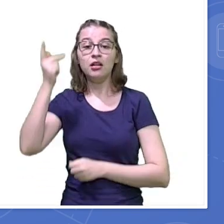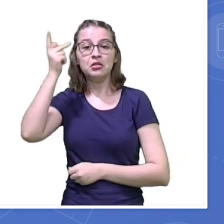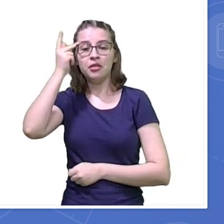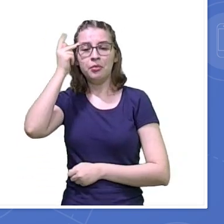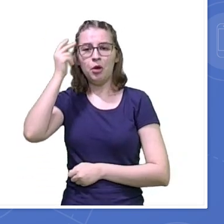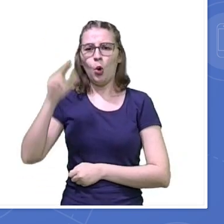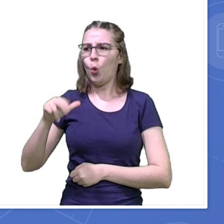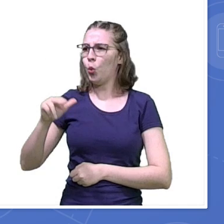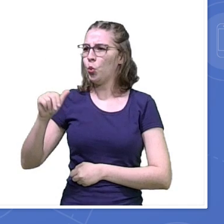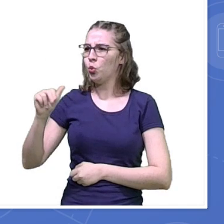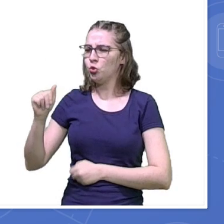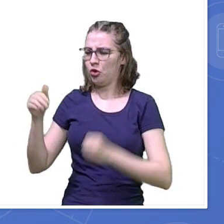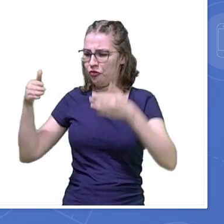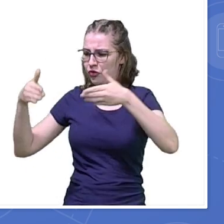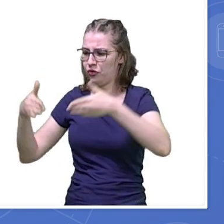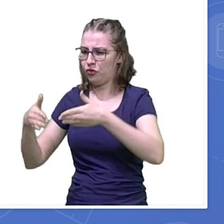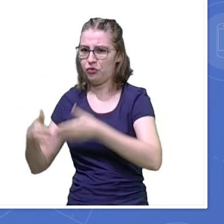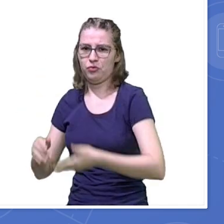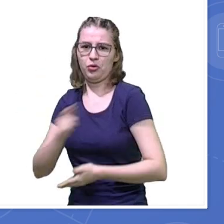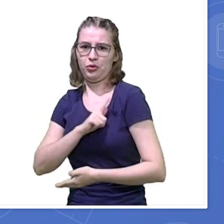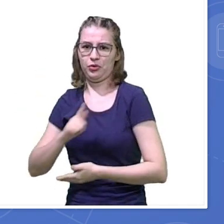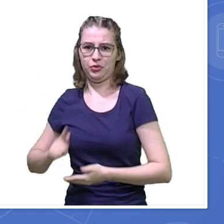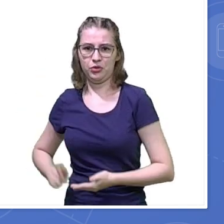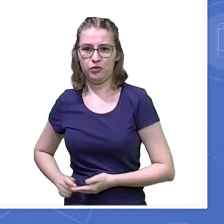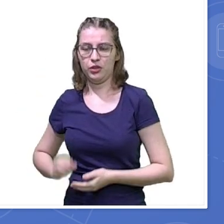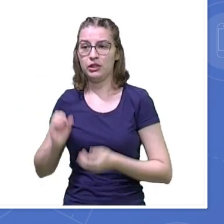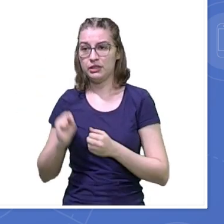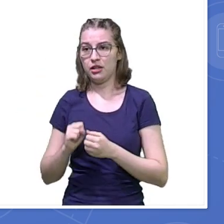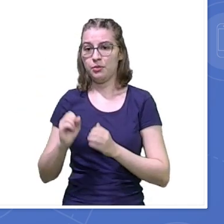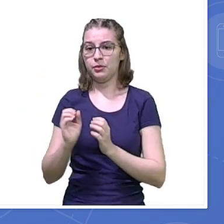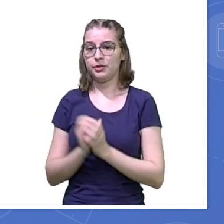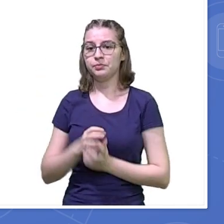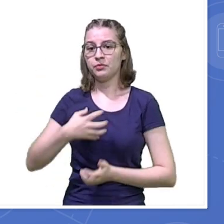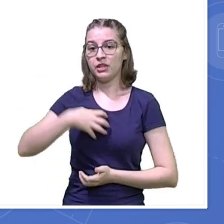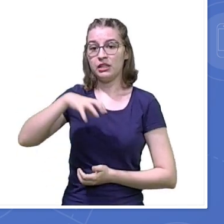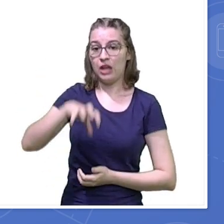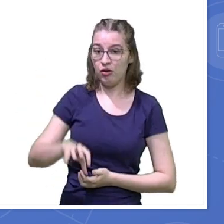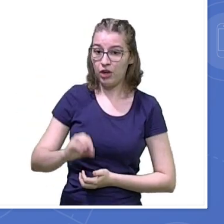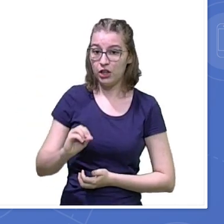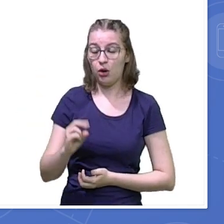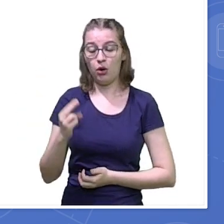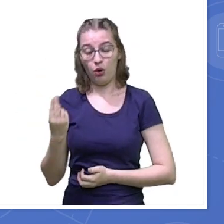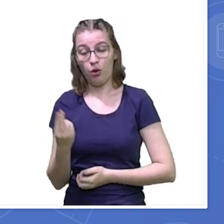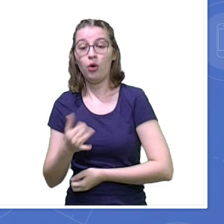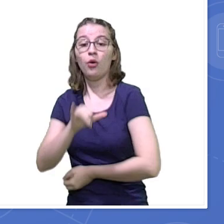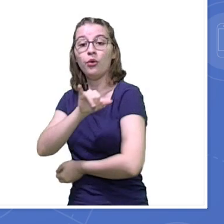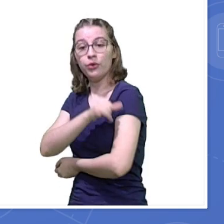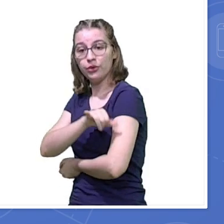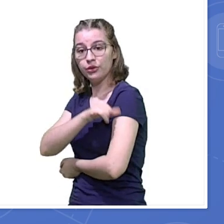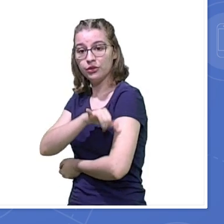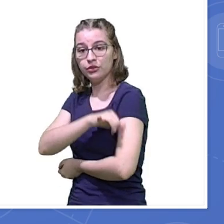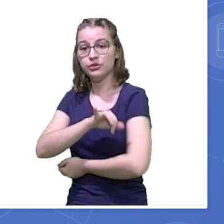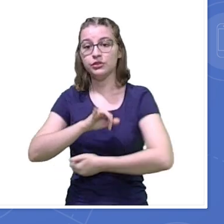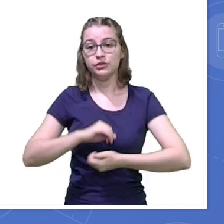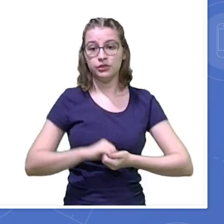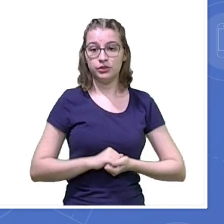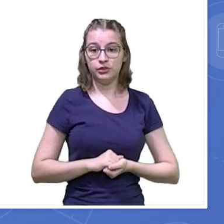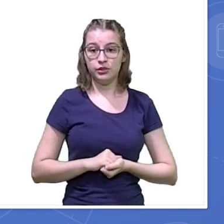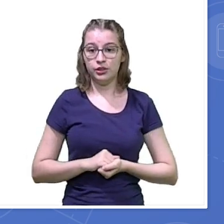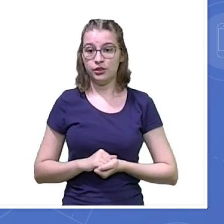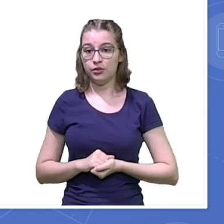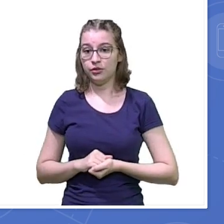foi a sede do governo federal, né? Sempre foi ou Salvador ou o Rio de Janeiro, que depois se tornou o